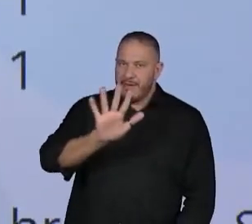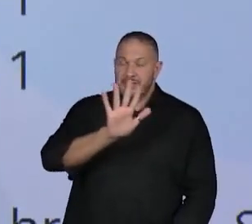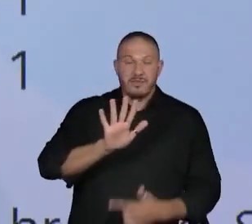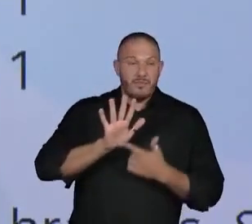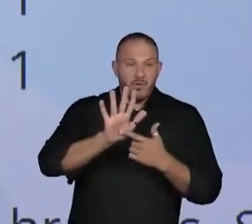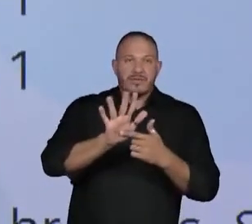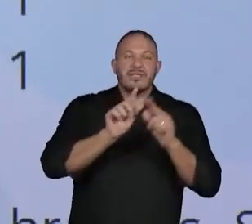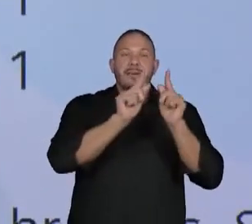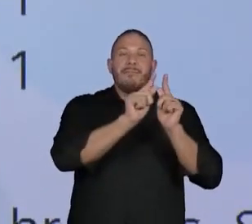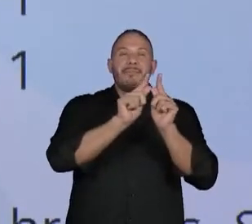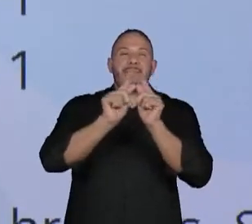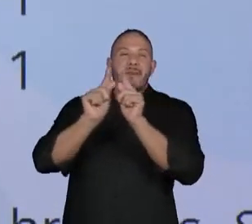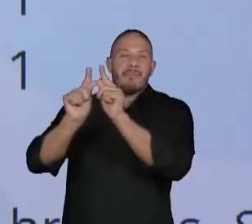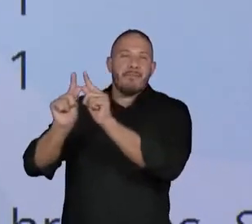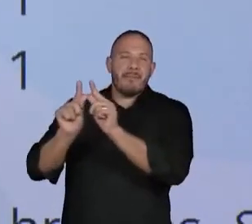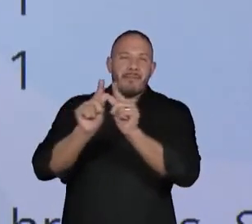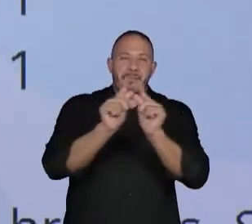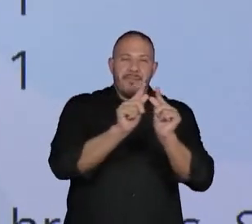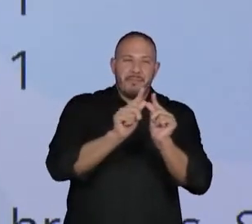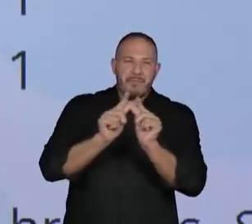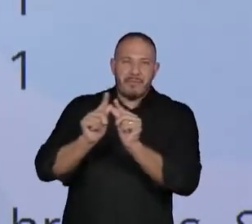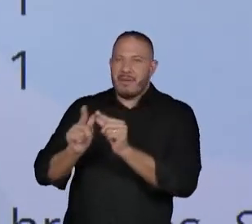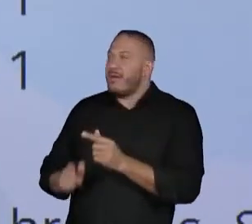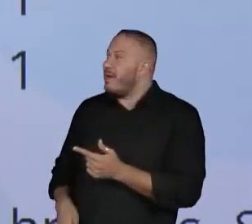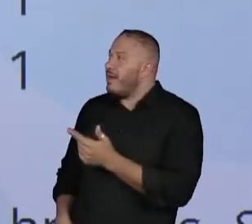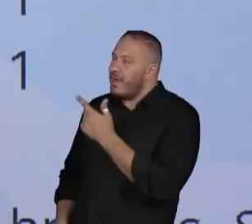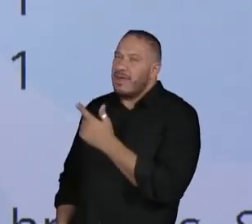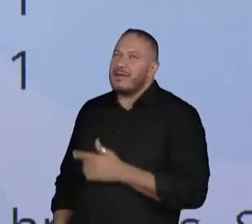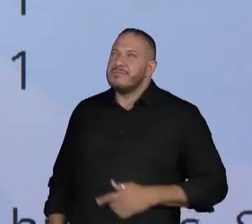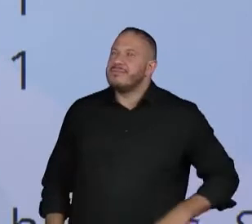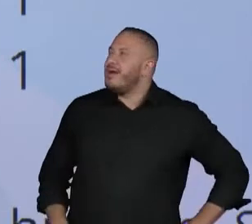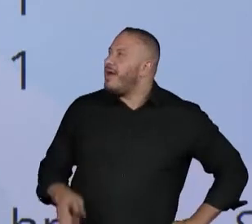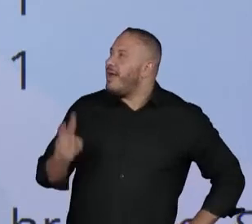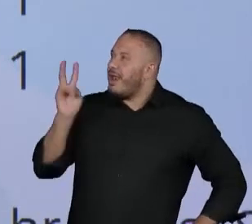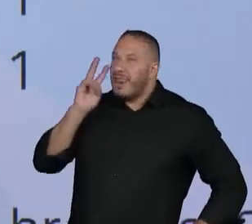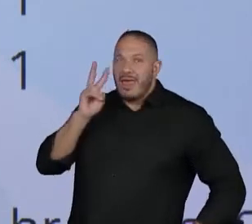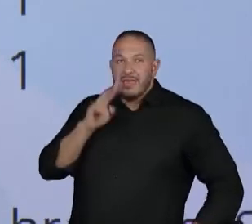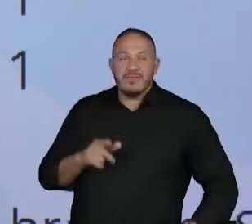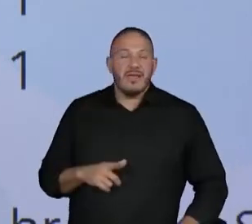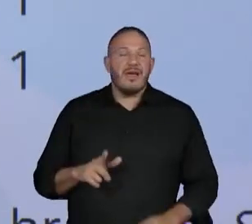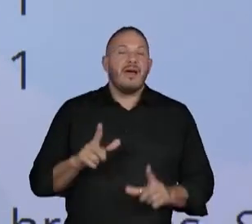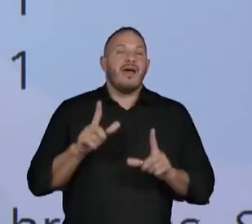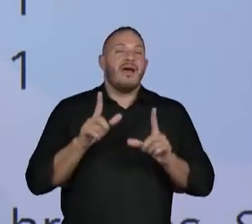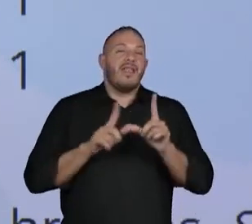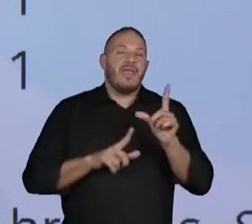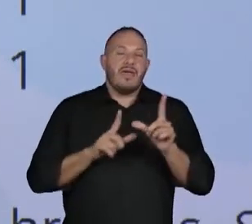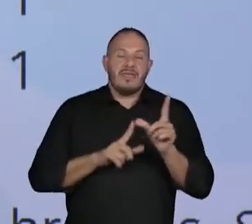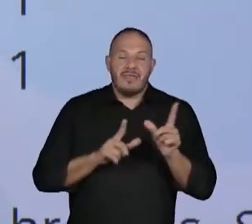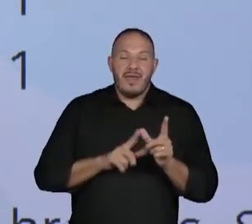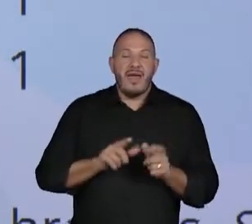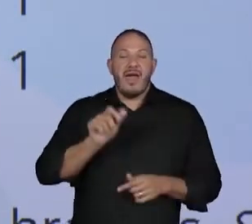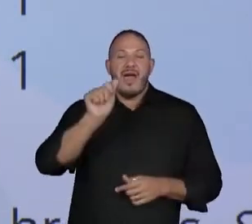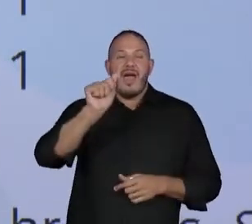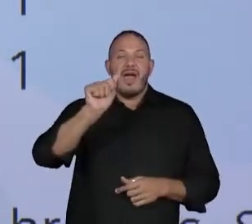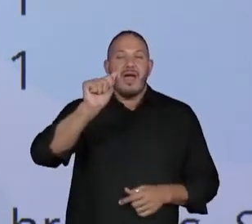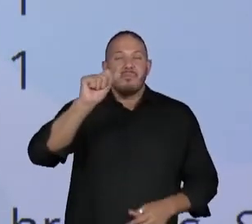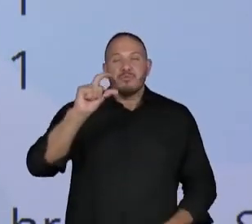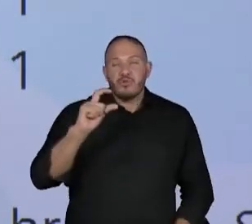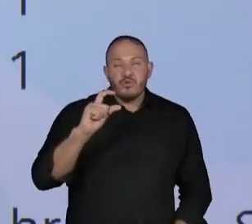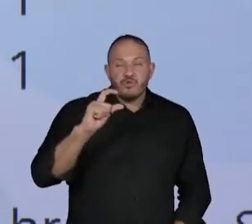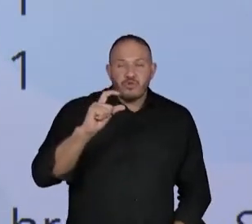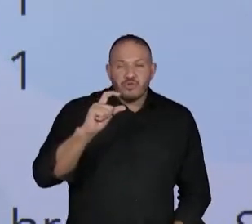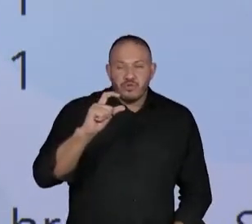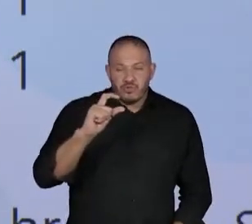pixels. Muito Tá bem. parecendo o que essa imagem aí na tela? Lembra uma letra A minúscula. Lembra uma letra A